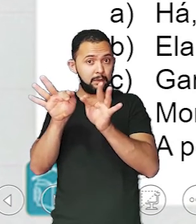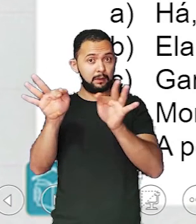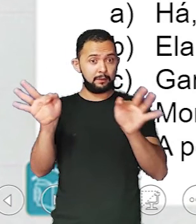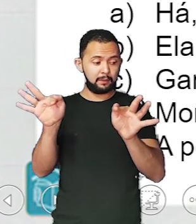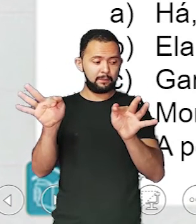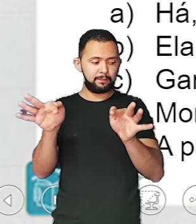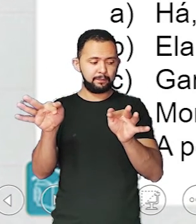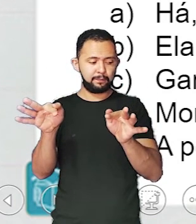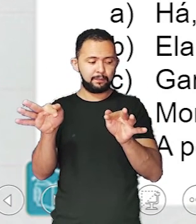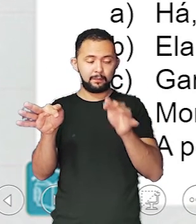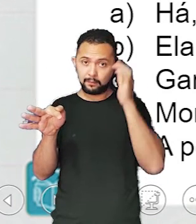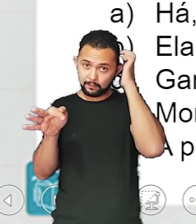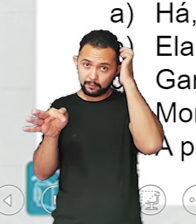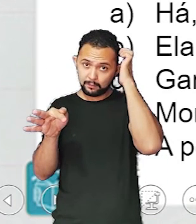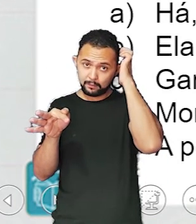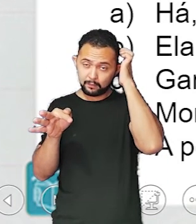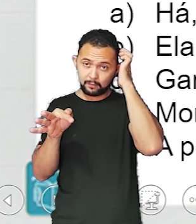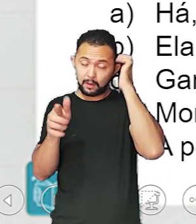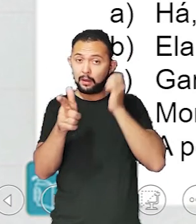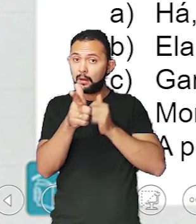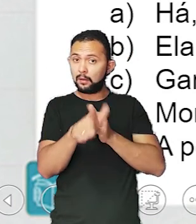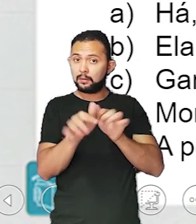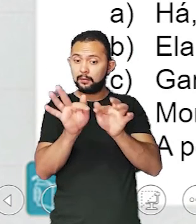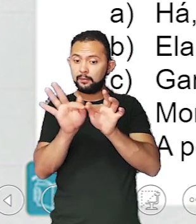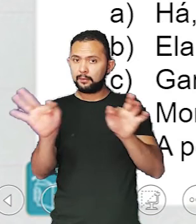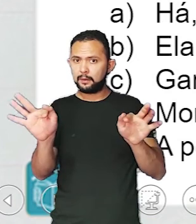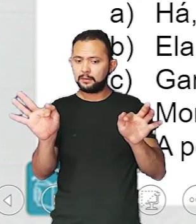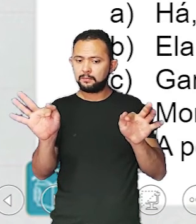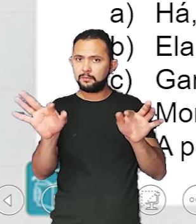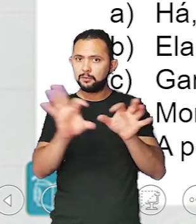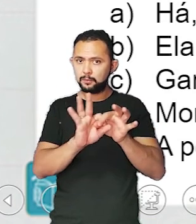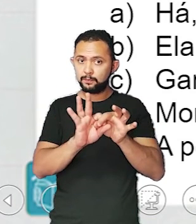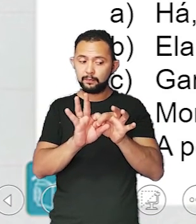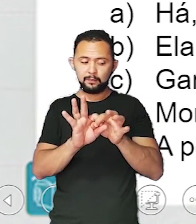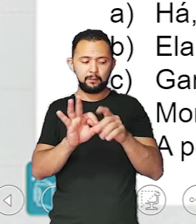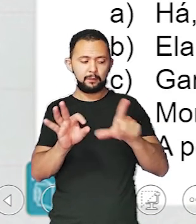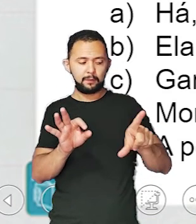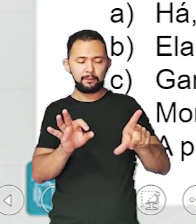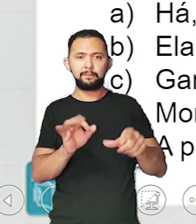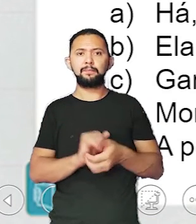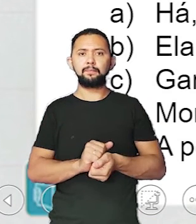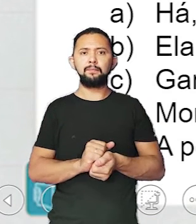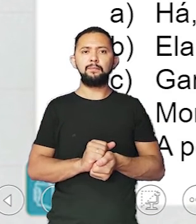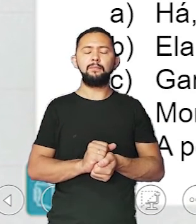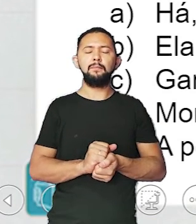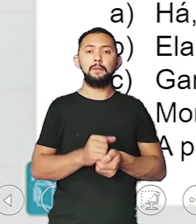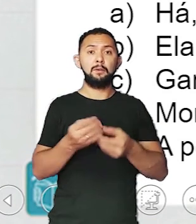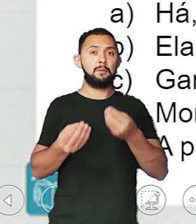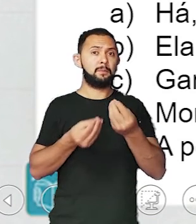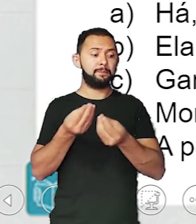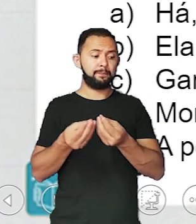oração destacada é para ser essa daqui, né, que é a subordinada. Ok? Tem certas coisas, isto, né? Então, vamos ver se é